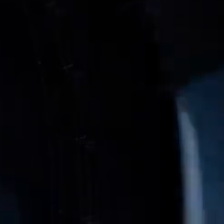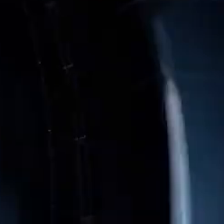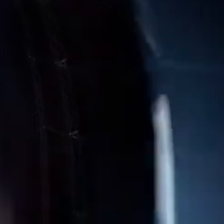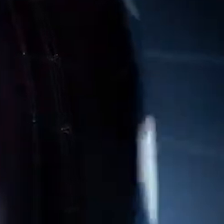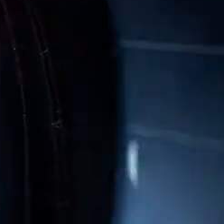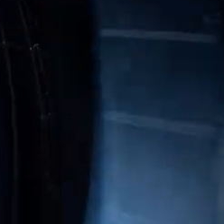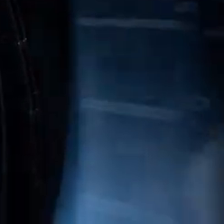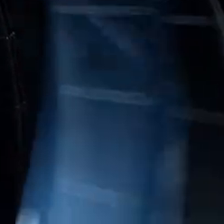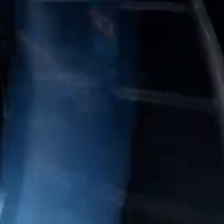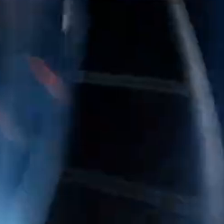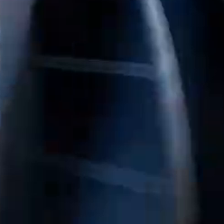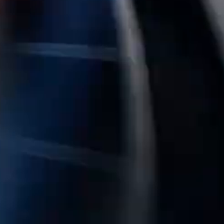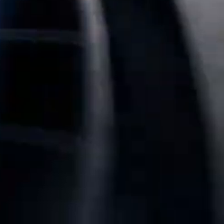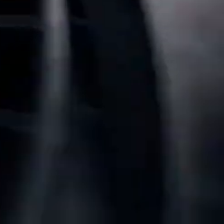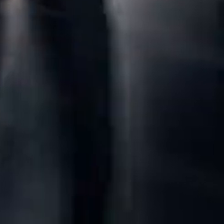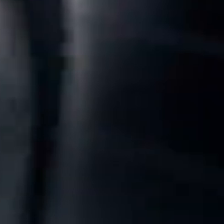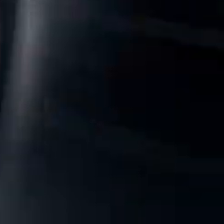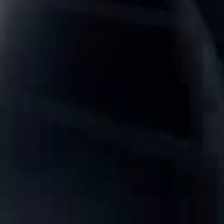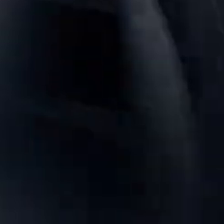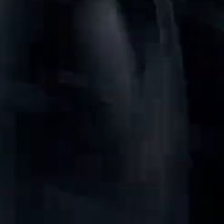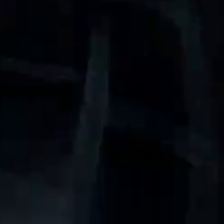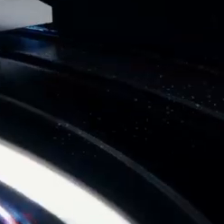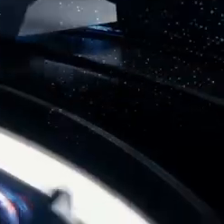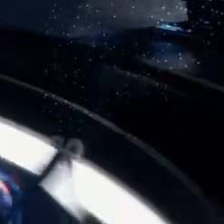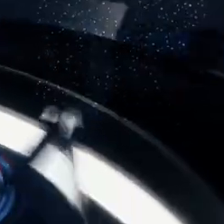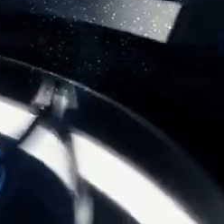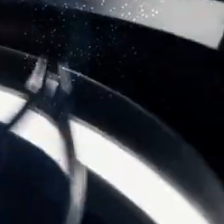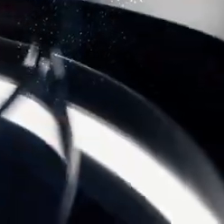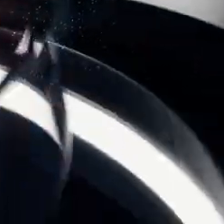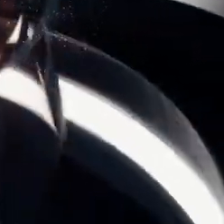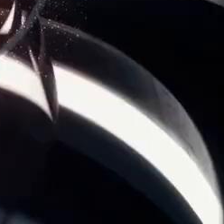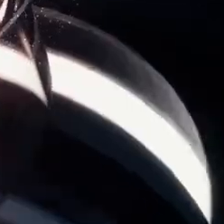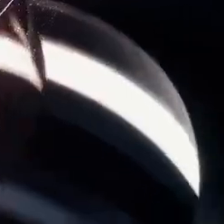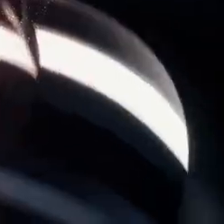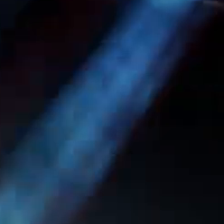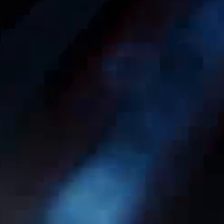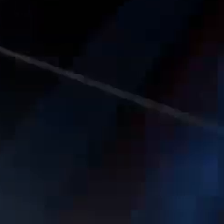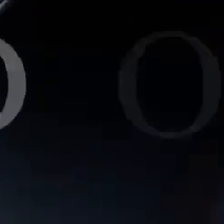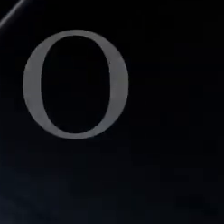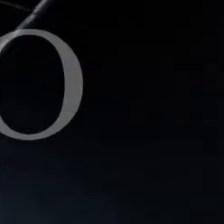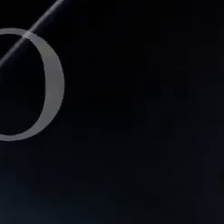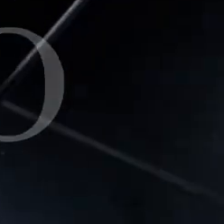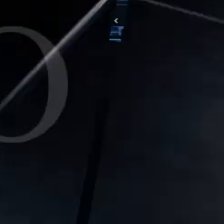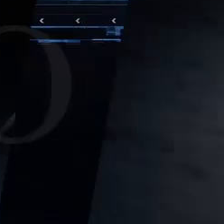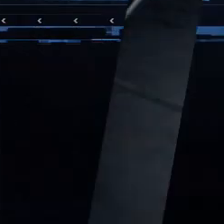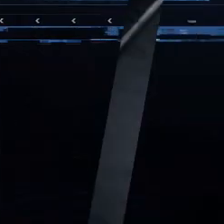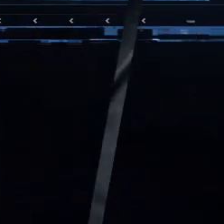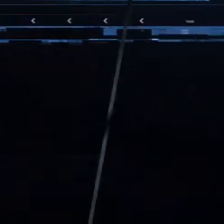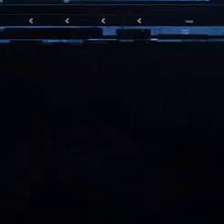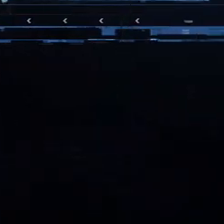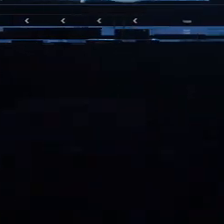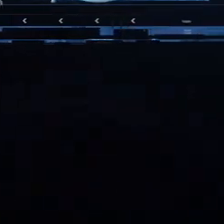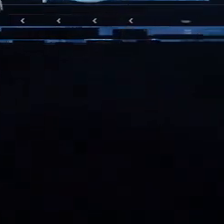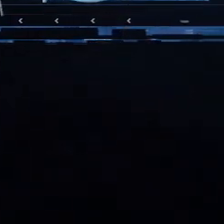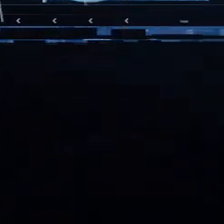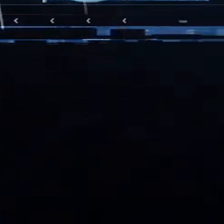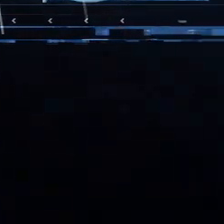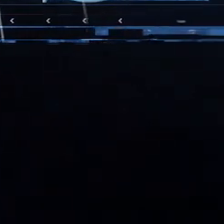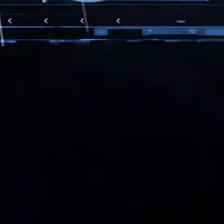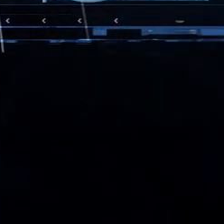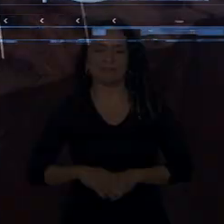News. News. Agora, as principais informações do estado do Pará, do Brasil e do mundo. News.